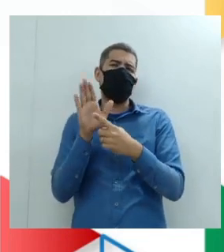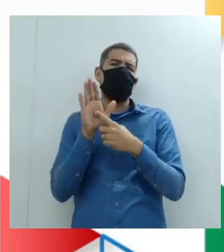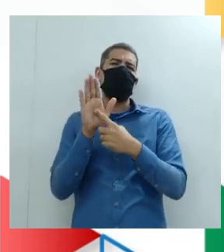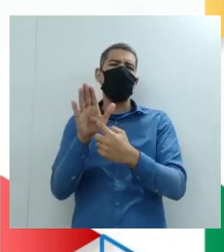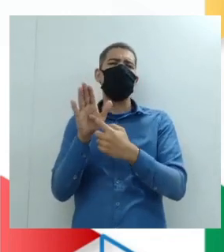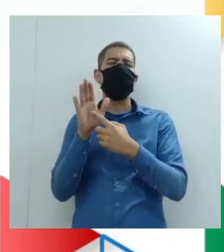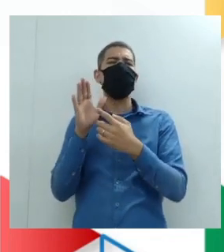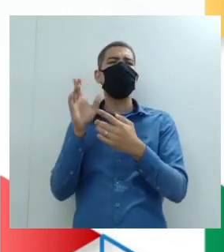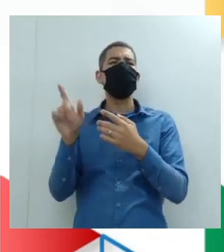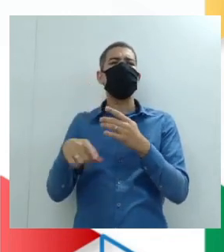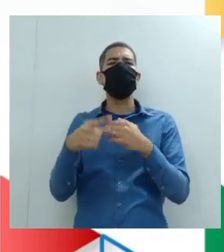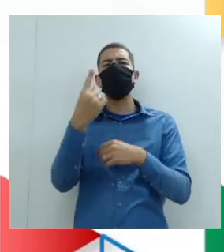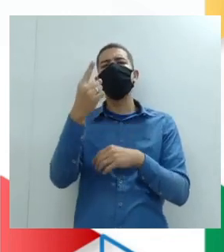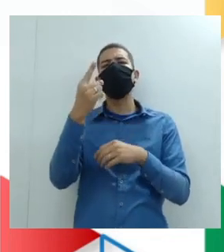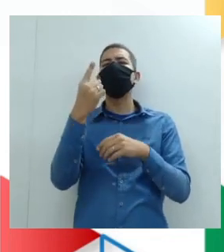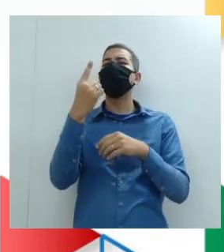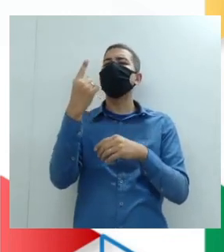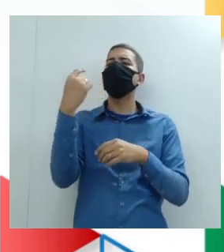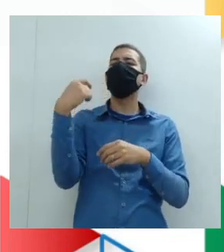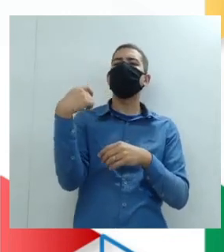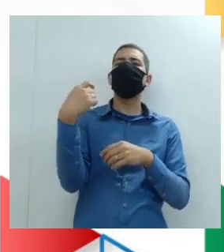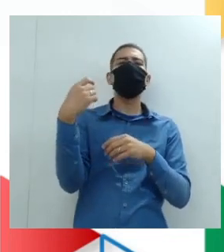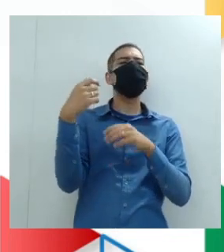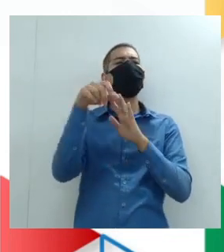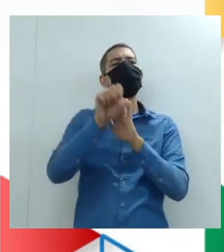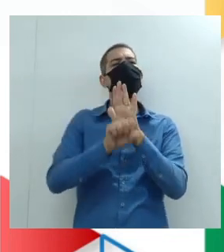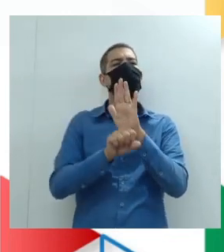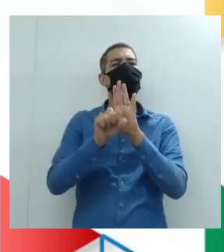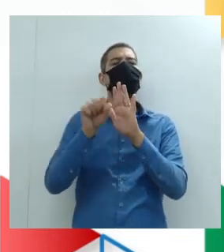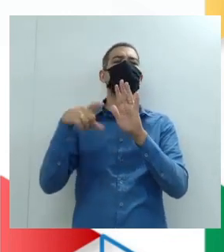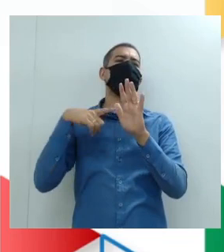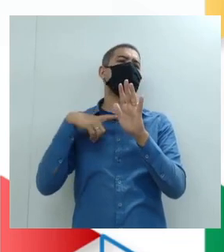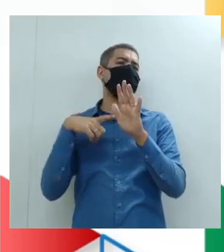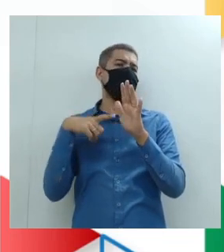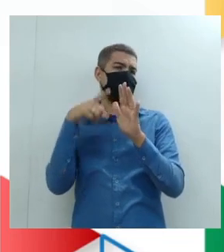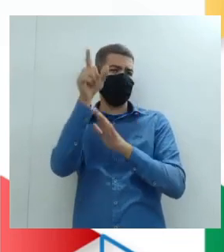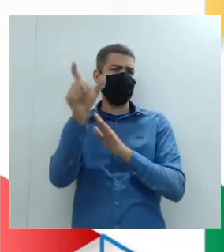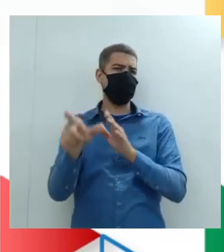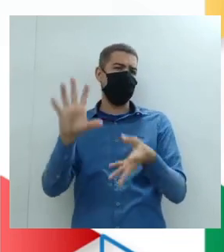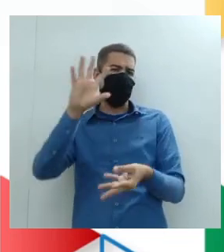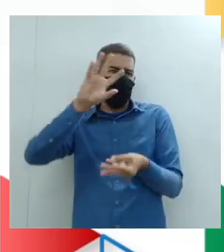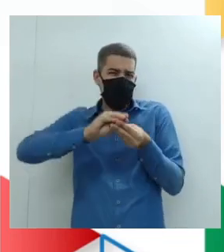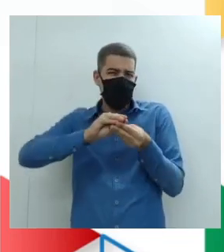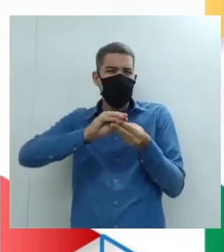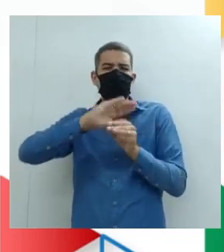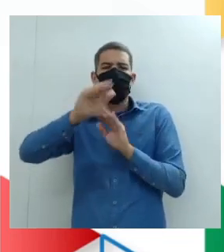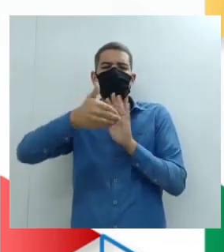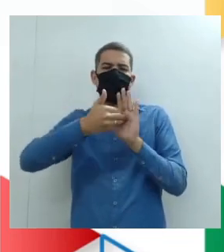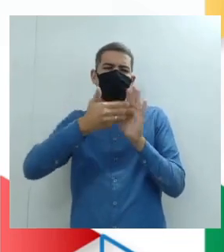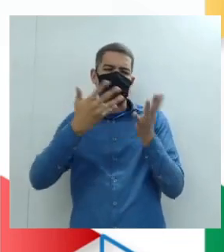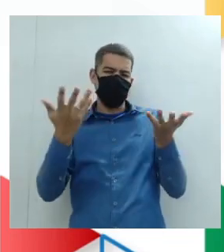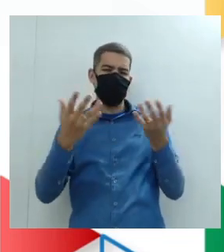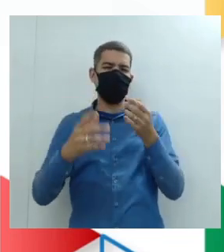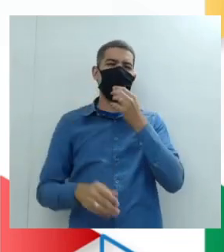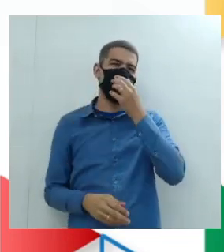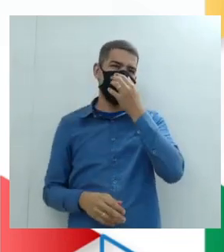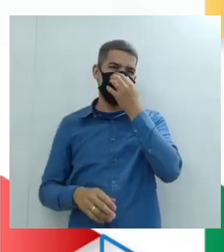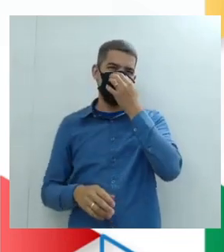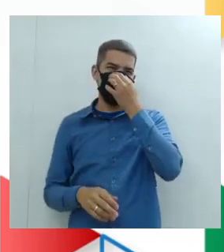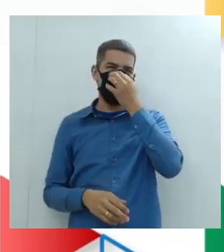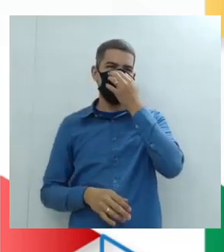representado por um único símbolo que possui uma forma resumida da descrição do todo, ok? Esses